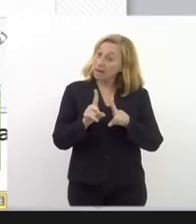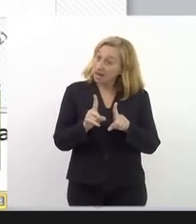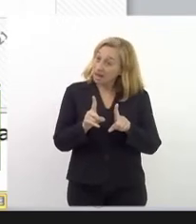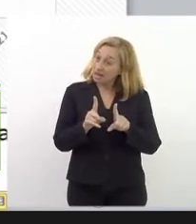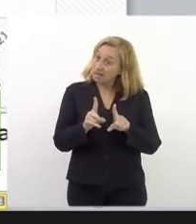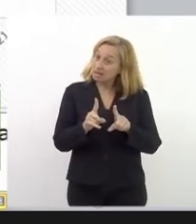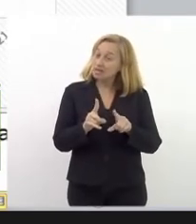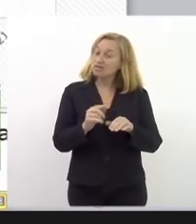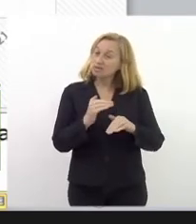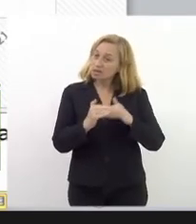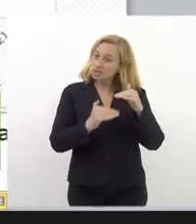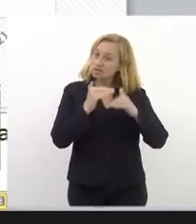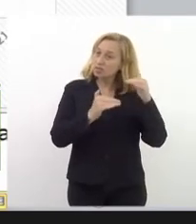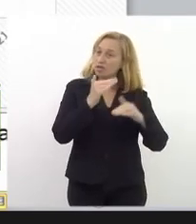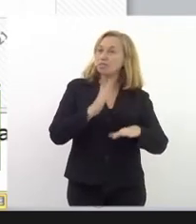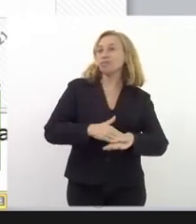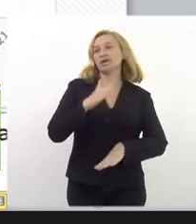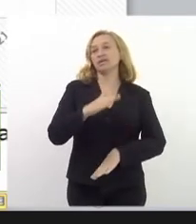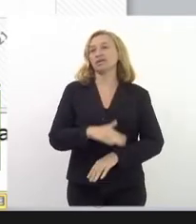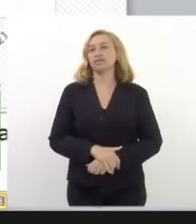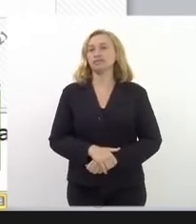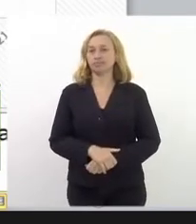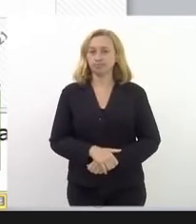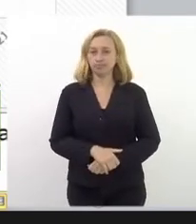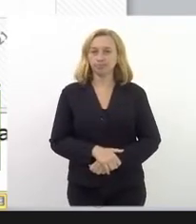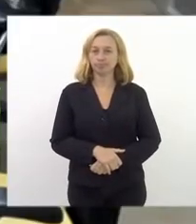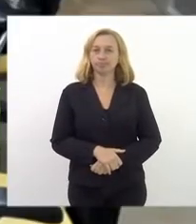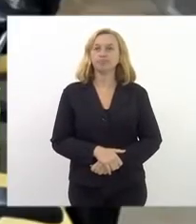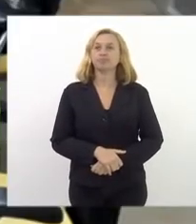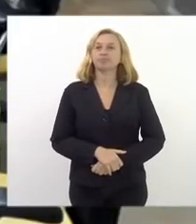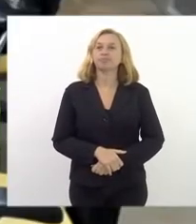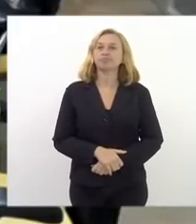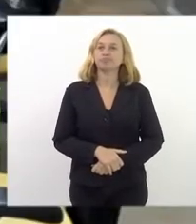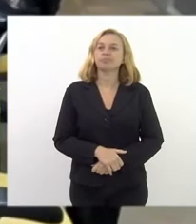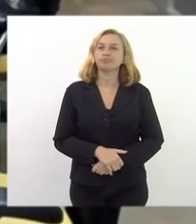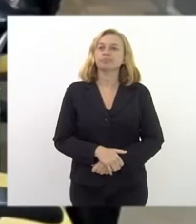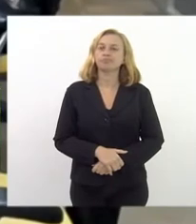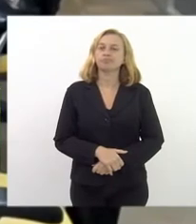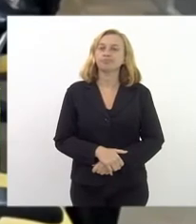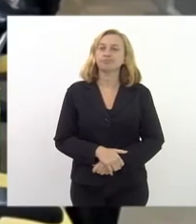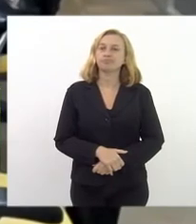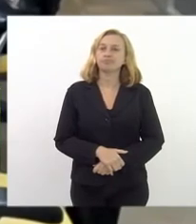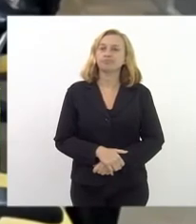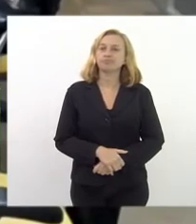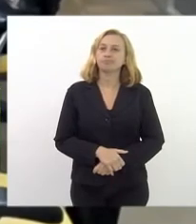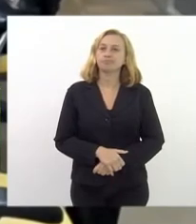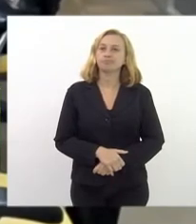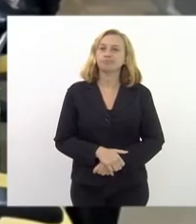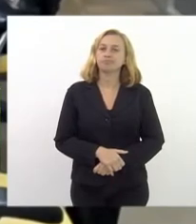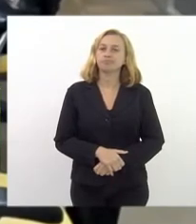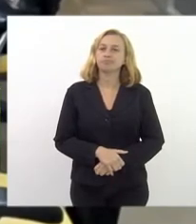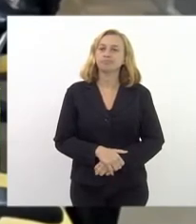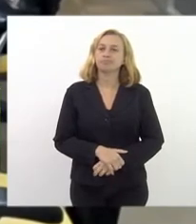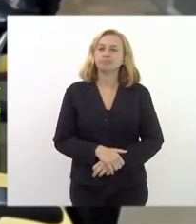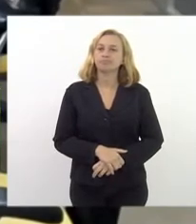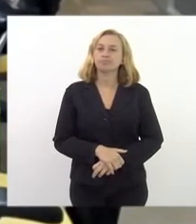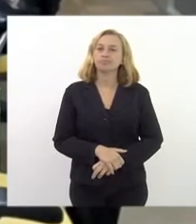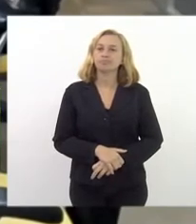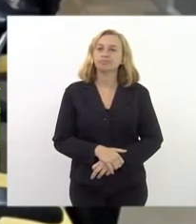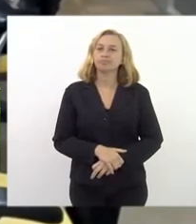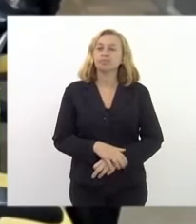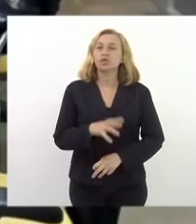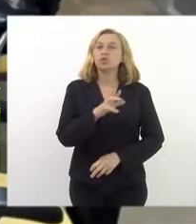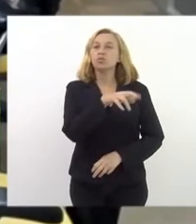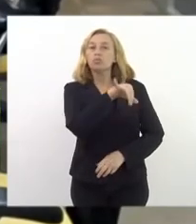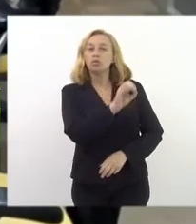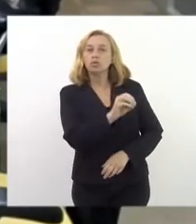abaixo da média nacional. Então, está falando do déficit de emprego, da participação. Sim, sim. A gente vai... Aqui o Bruno está